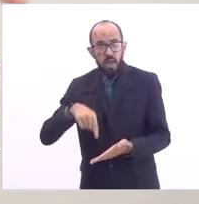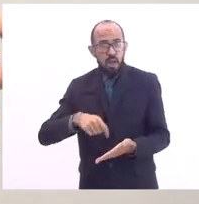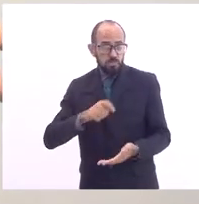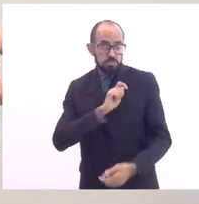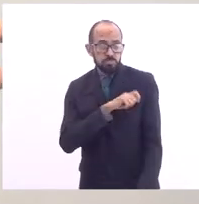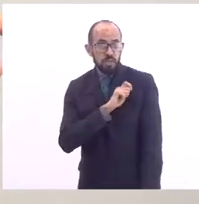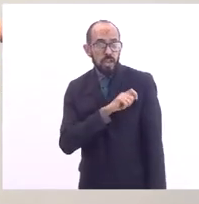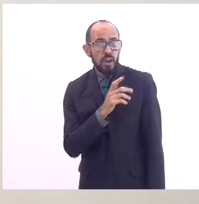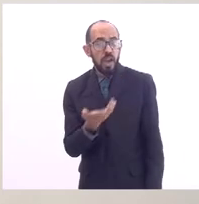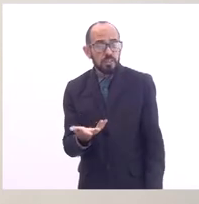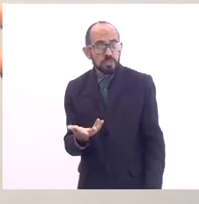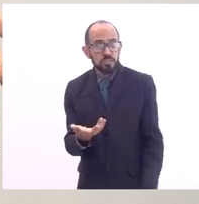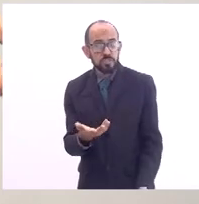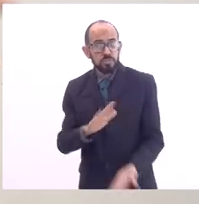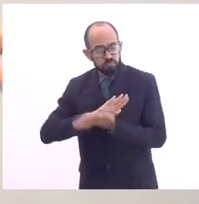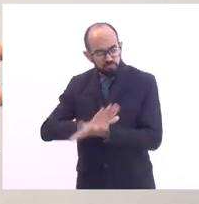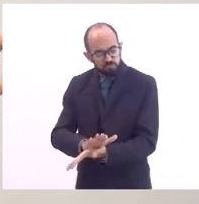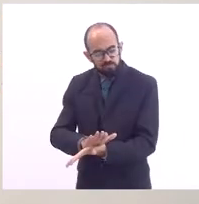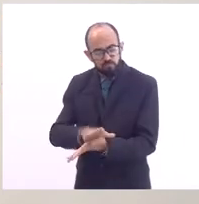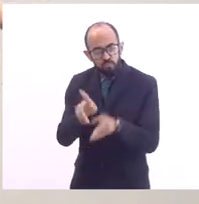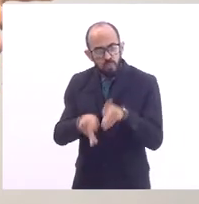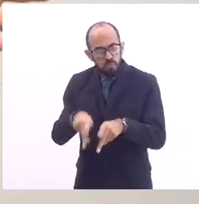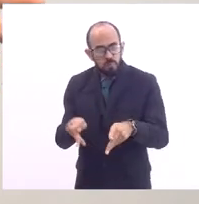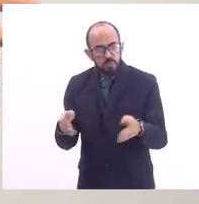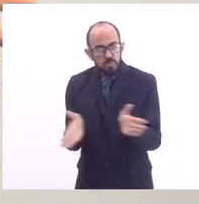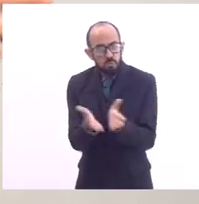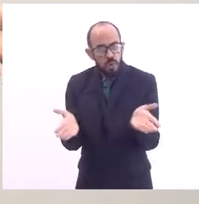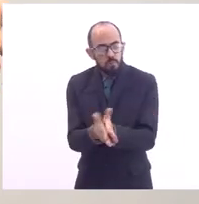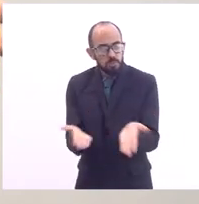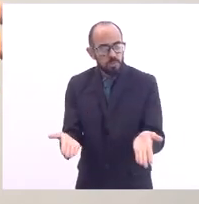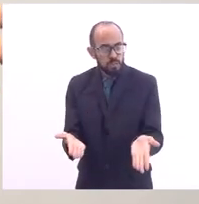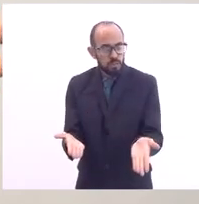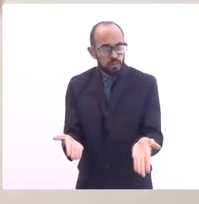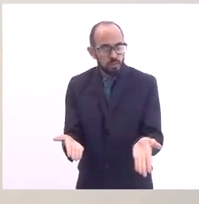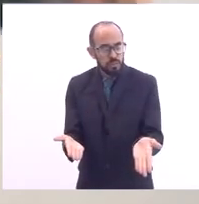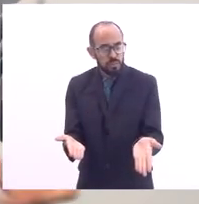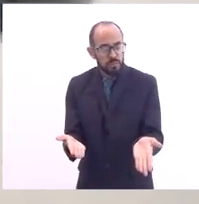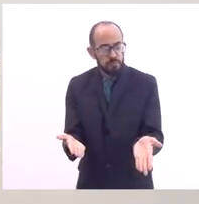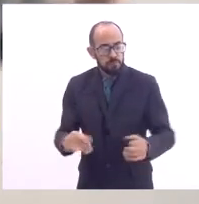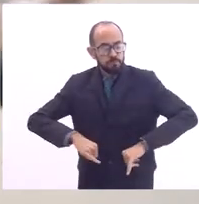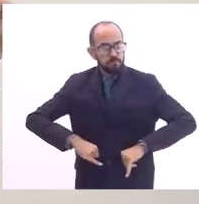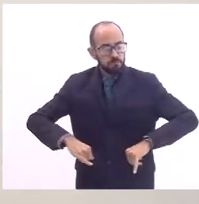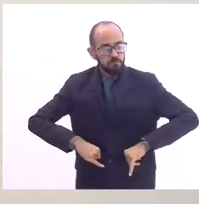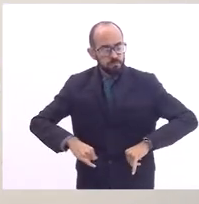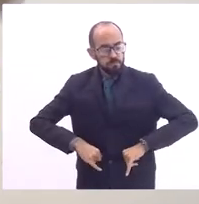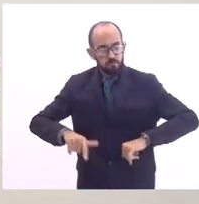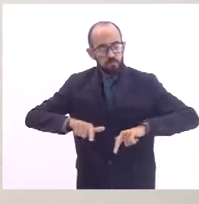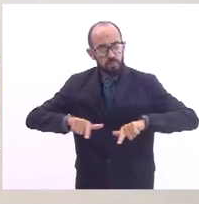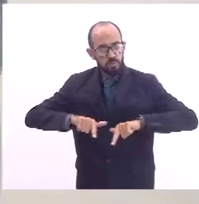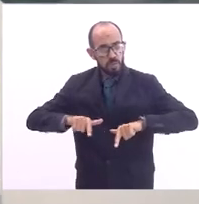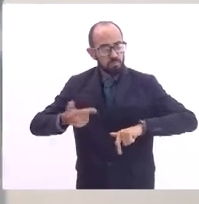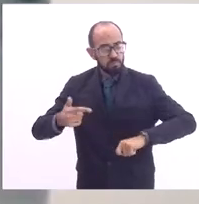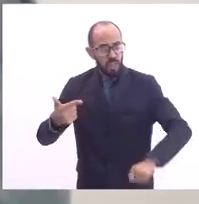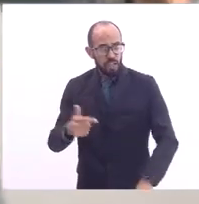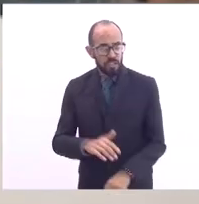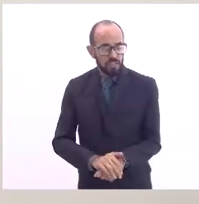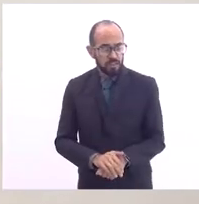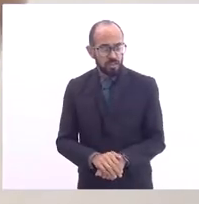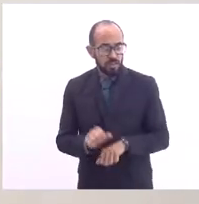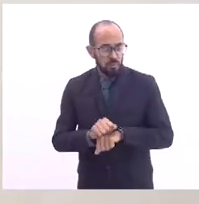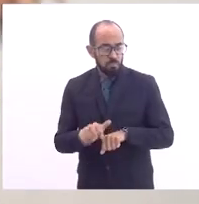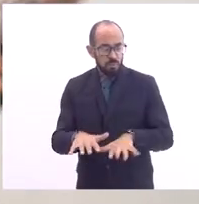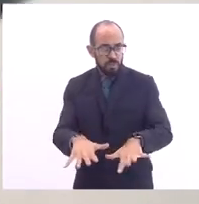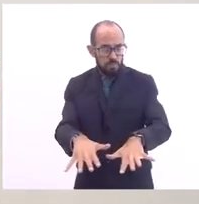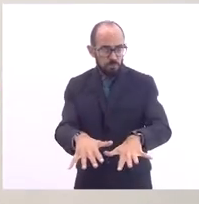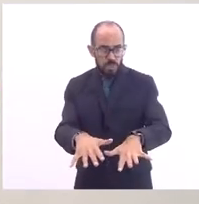ou não é um massacre, entendeu? Em cima da população carente, pobre, entendeu? Sofrendo, desempregada, via dessa pandemia que